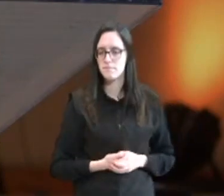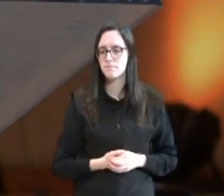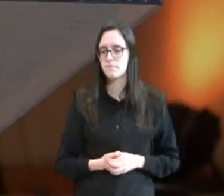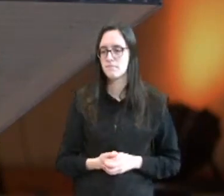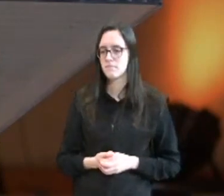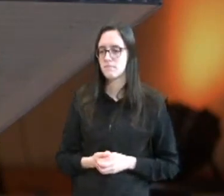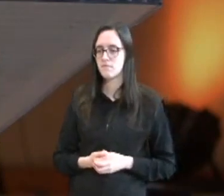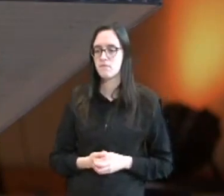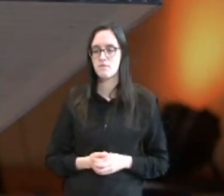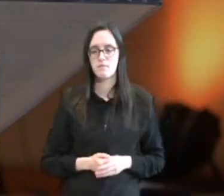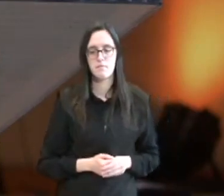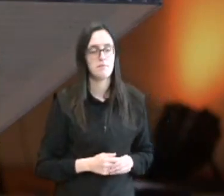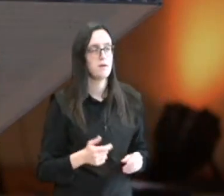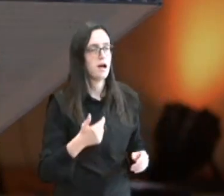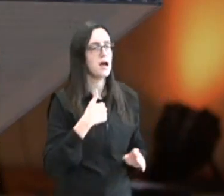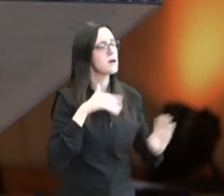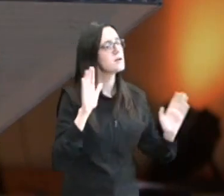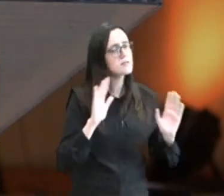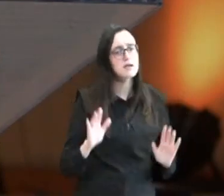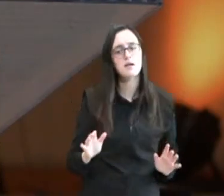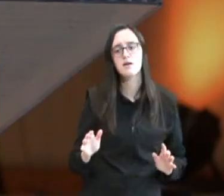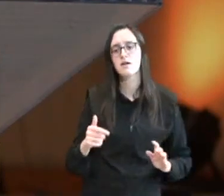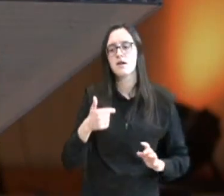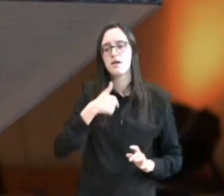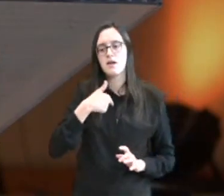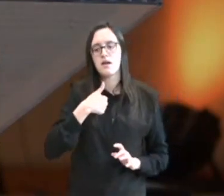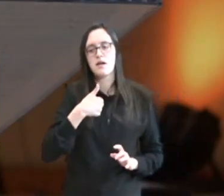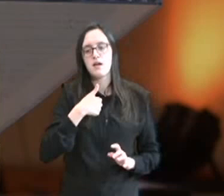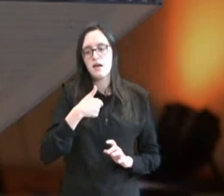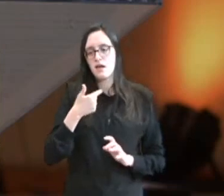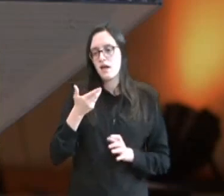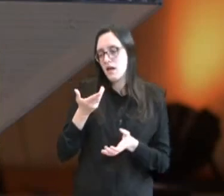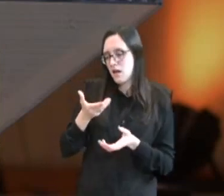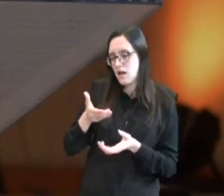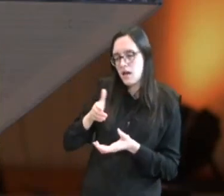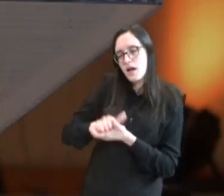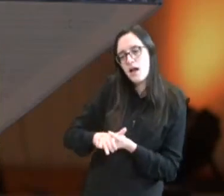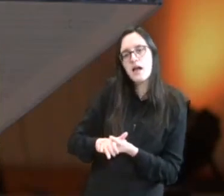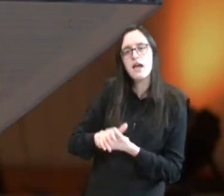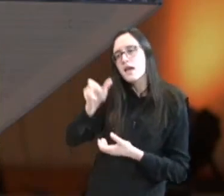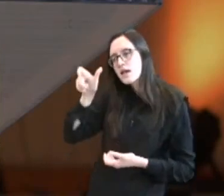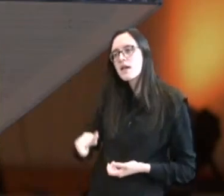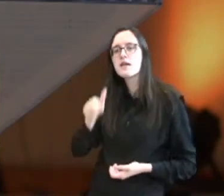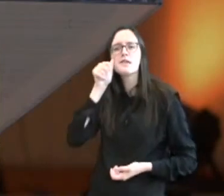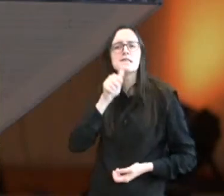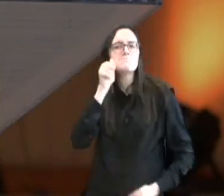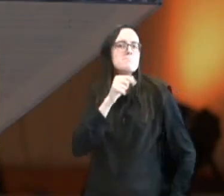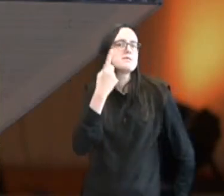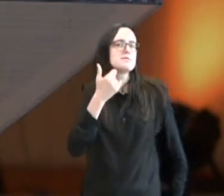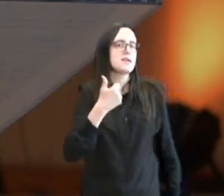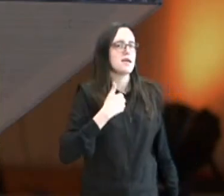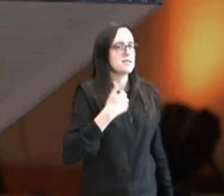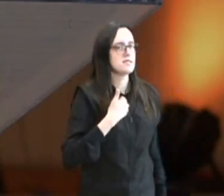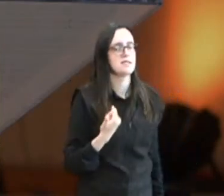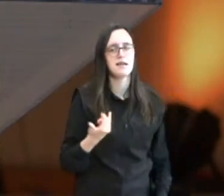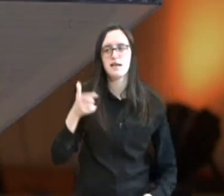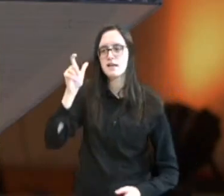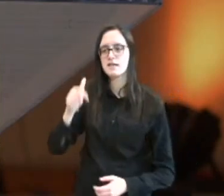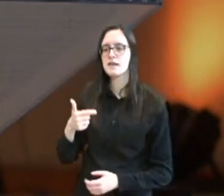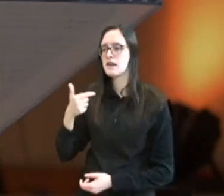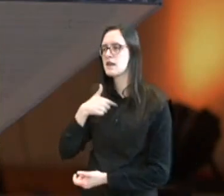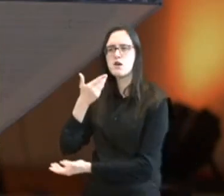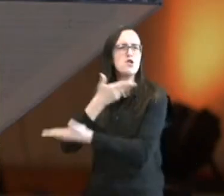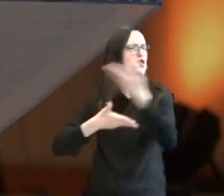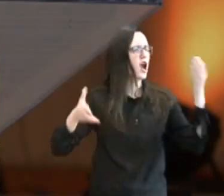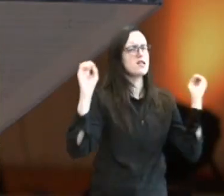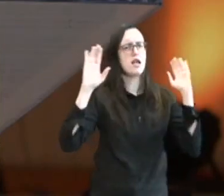Rapaz, eu falei: olha, eu sou recém-casado, sou casado com uma lourinha de 16 anos, eu não troco por